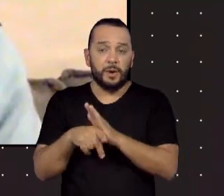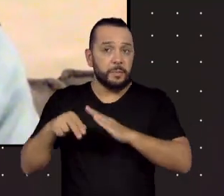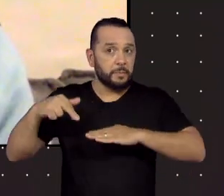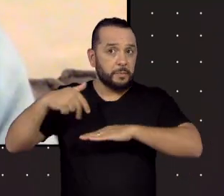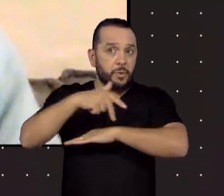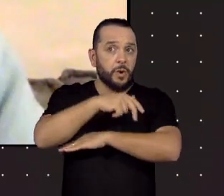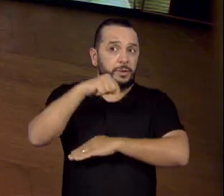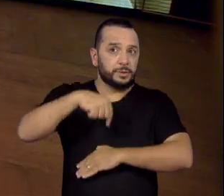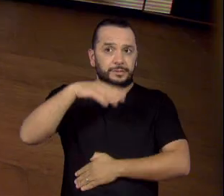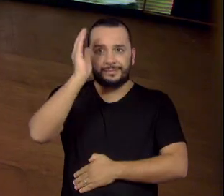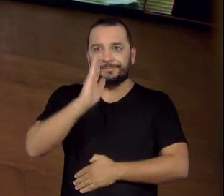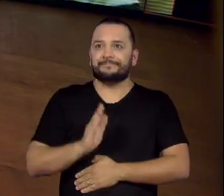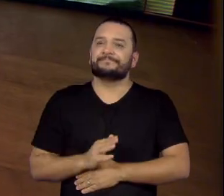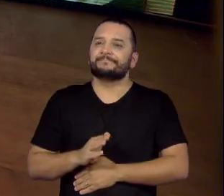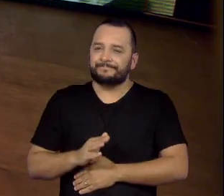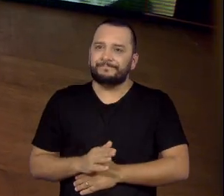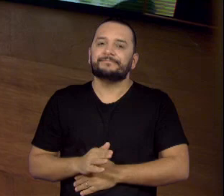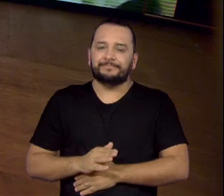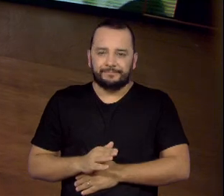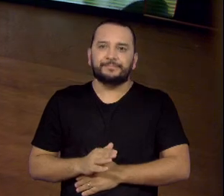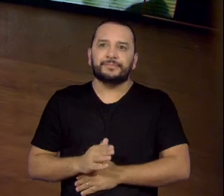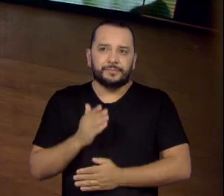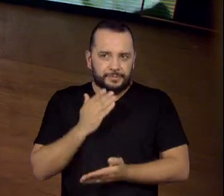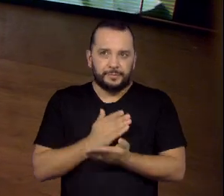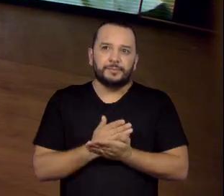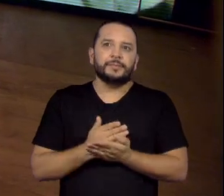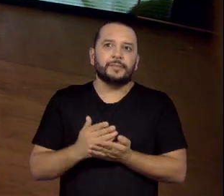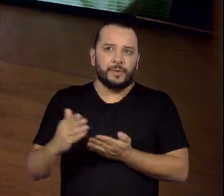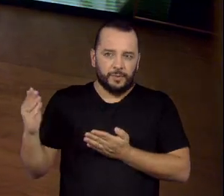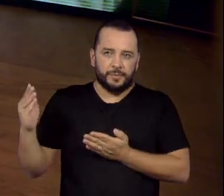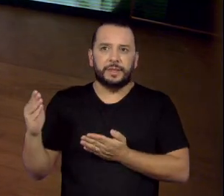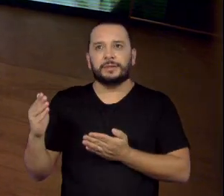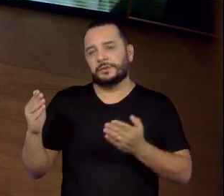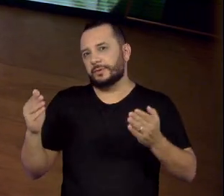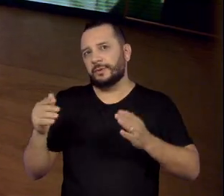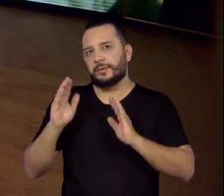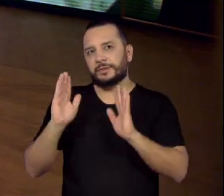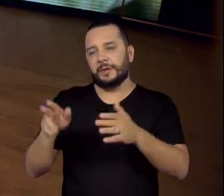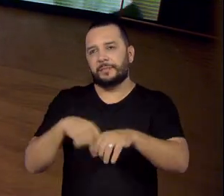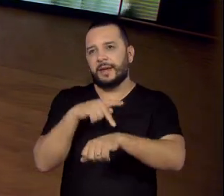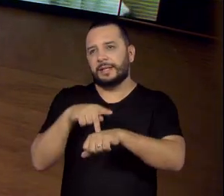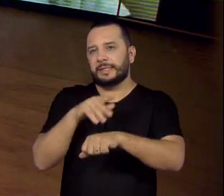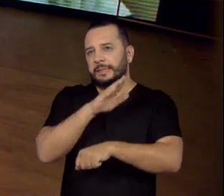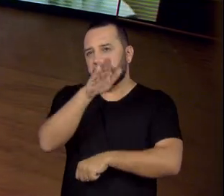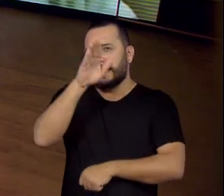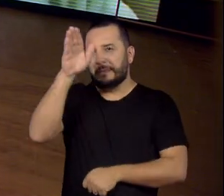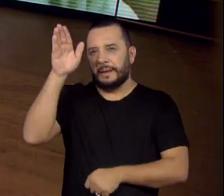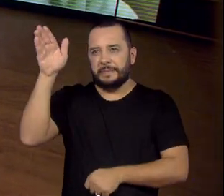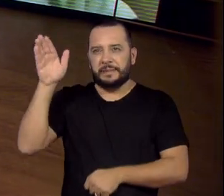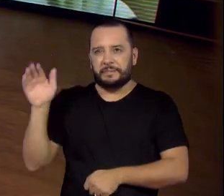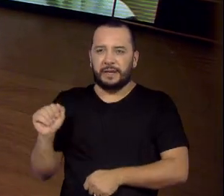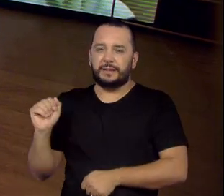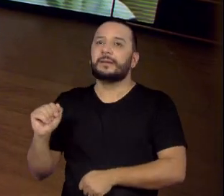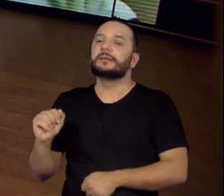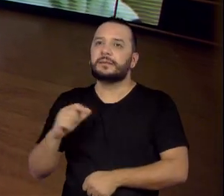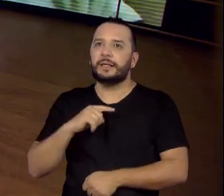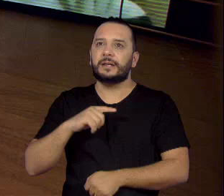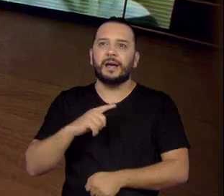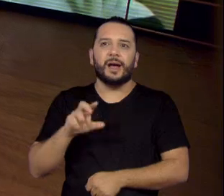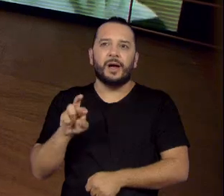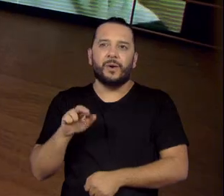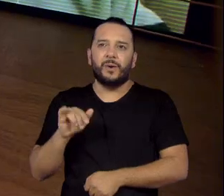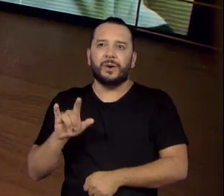momento em que a moda brasileira começou a fazer incursões internacionais, em que a Ródia fazia aqueles